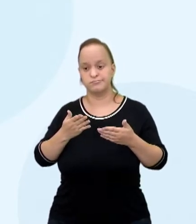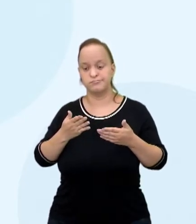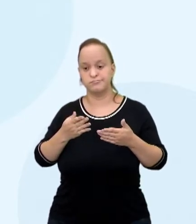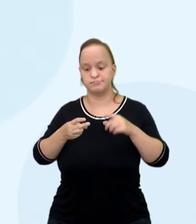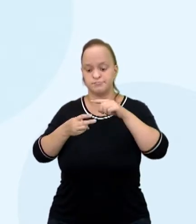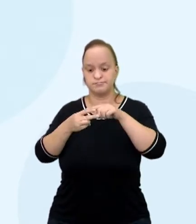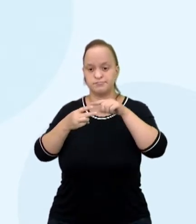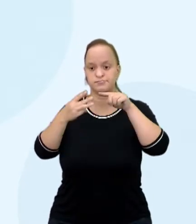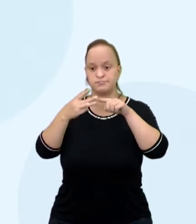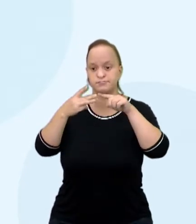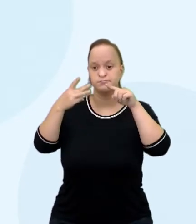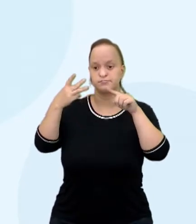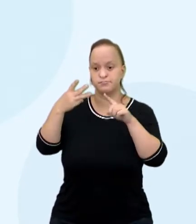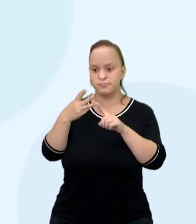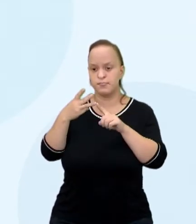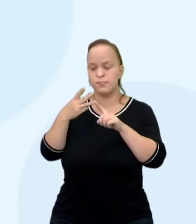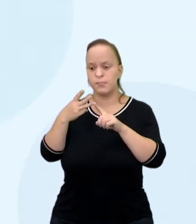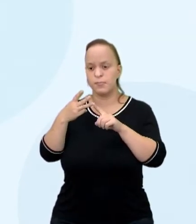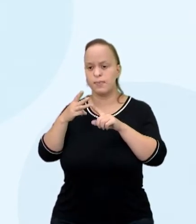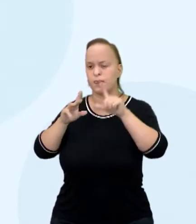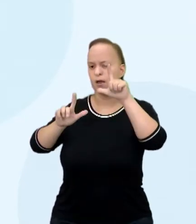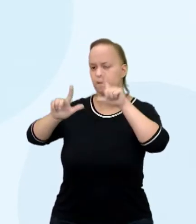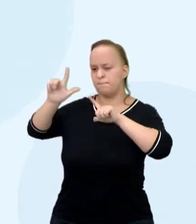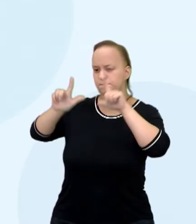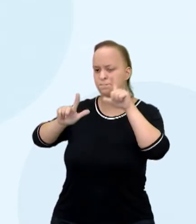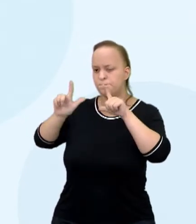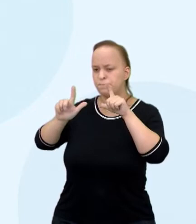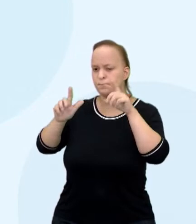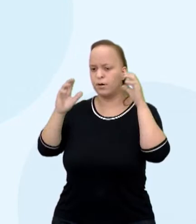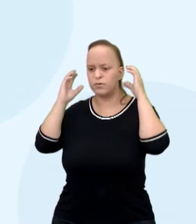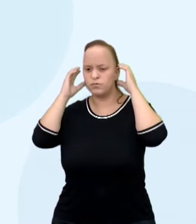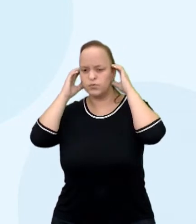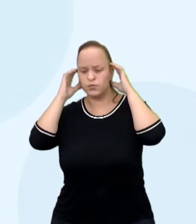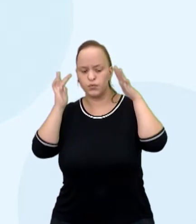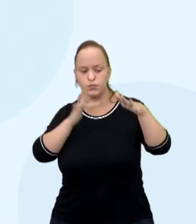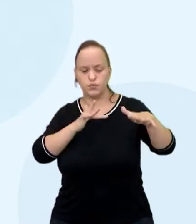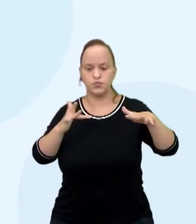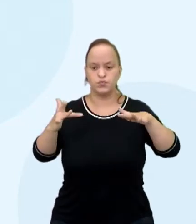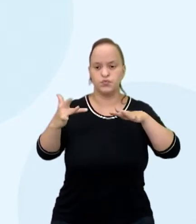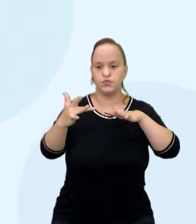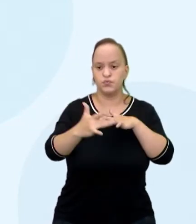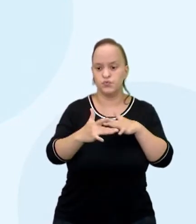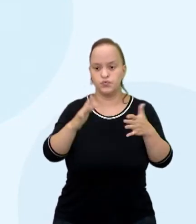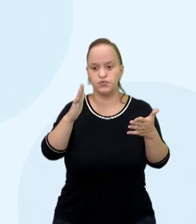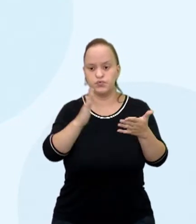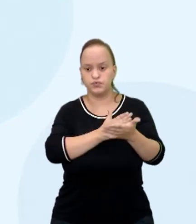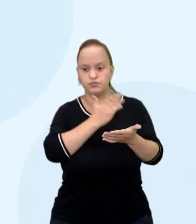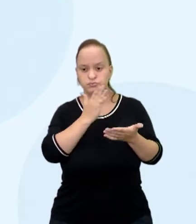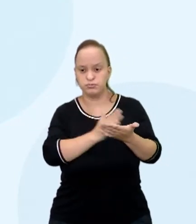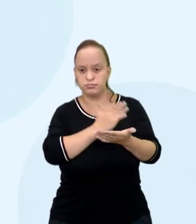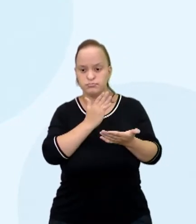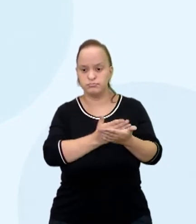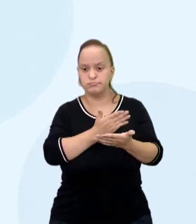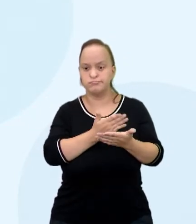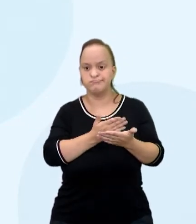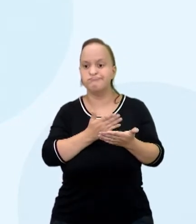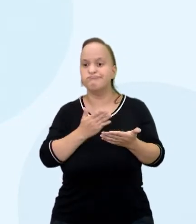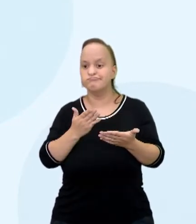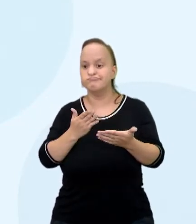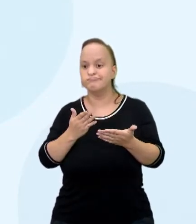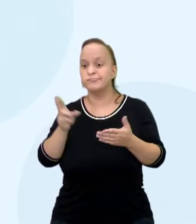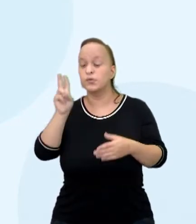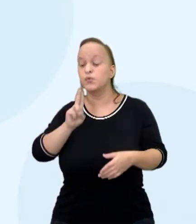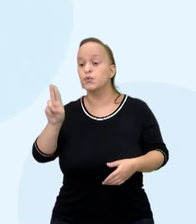publicitários costumam acessar? TV, rádio, mídias sociais, mídia impressa. Nos dias atuais a gente